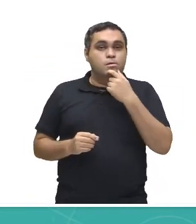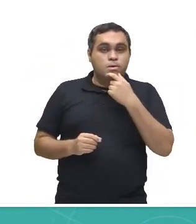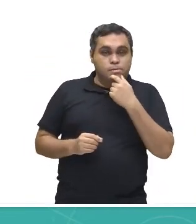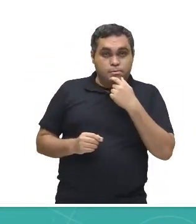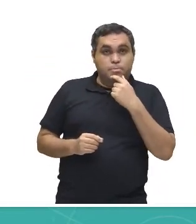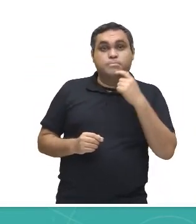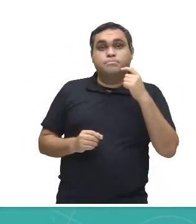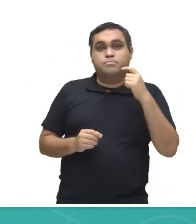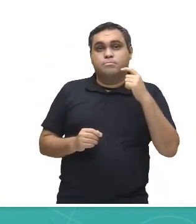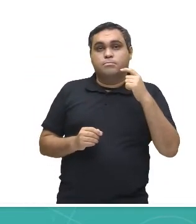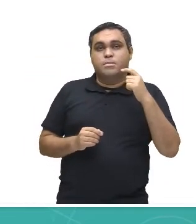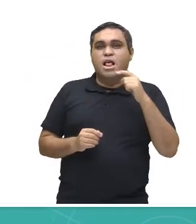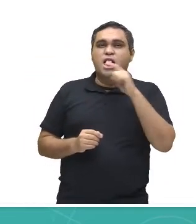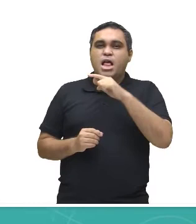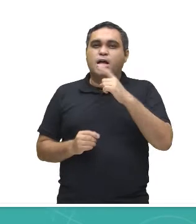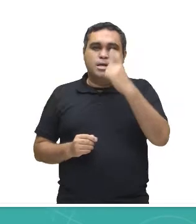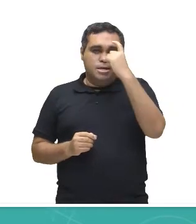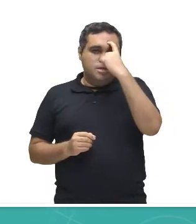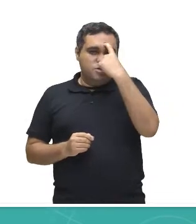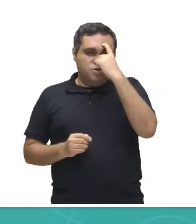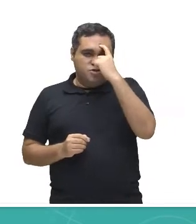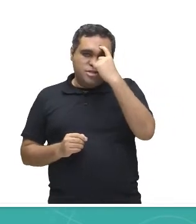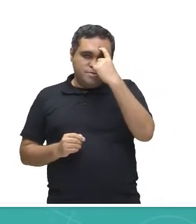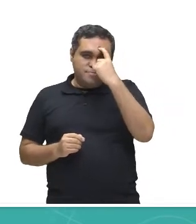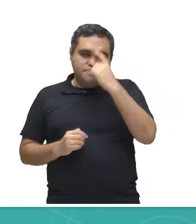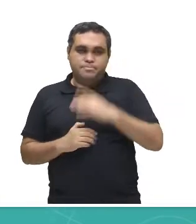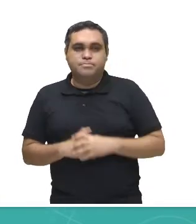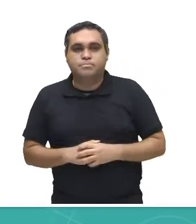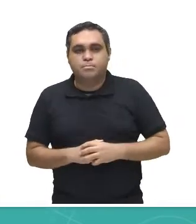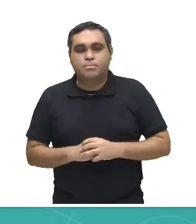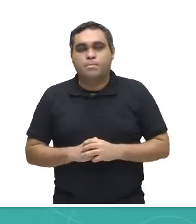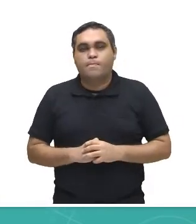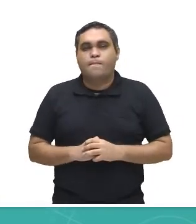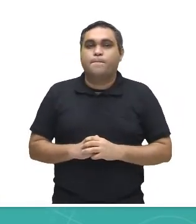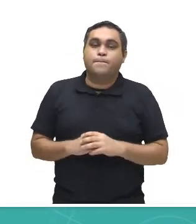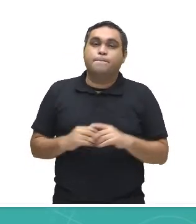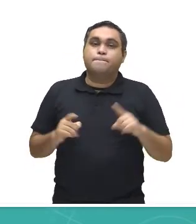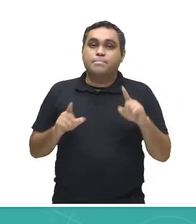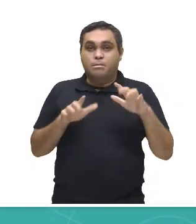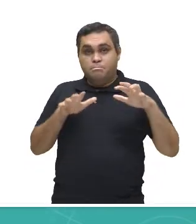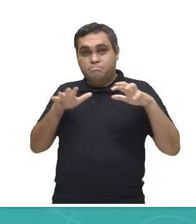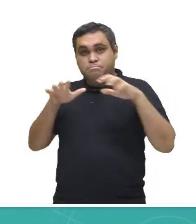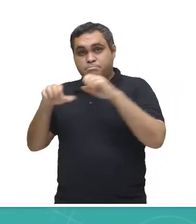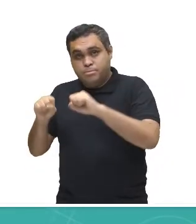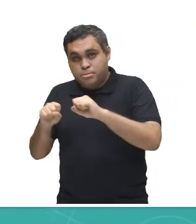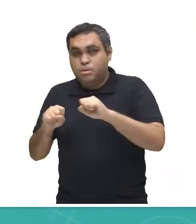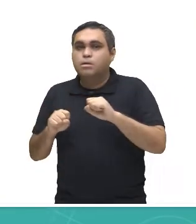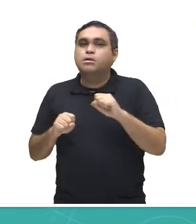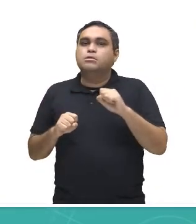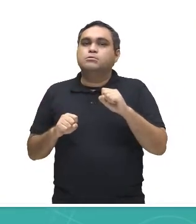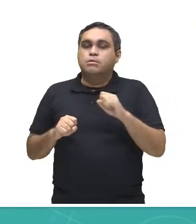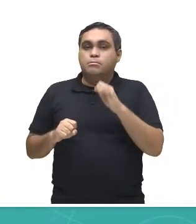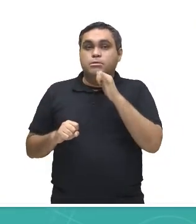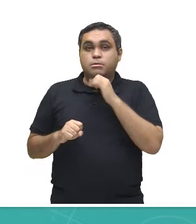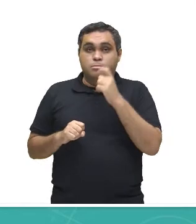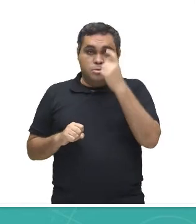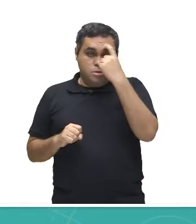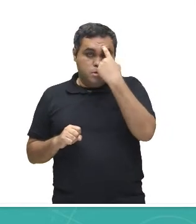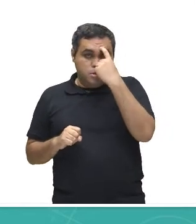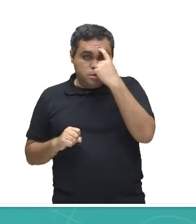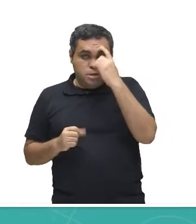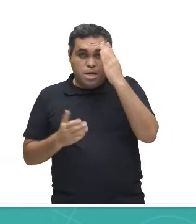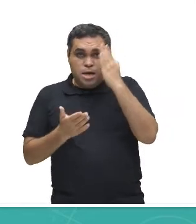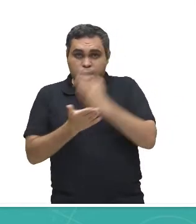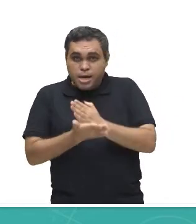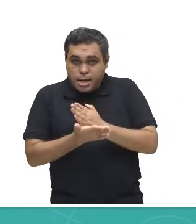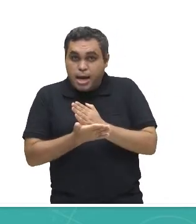da Inglaterra na Índia. Vamos lá? Inclusive, gente, essa dominação só chega ao fim, de fato, na